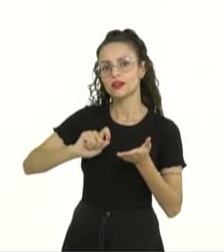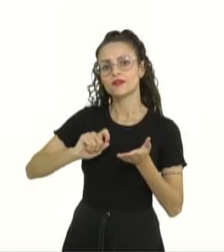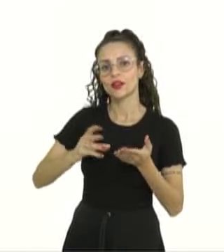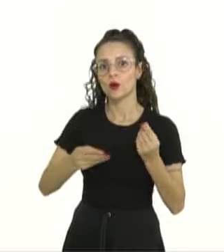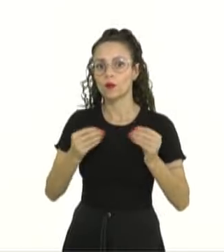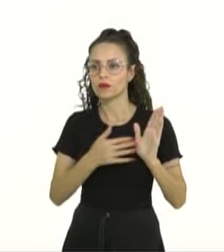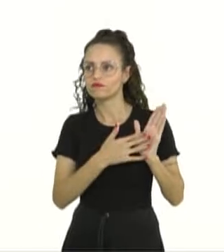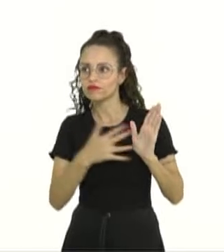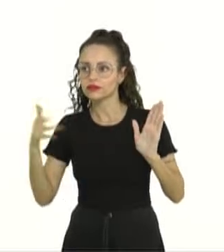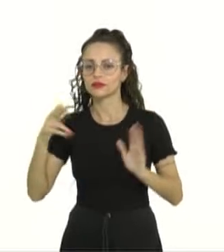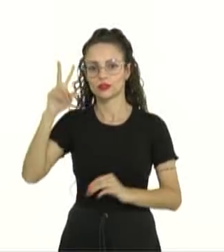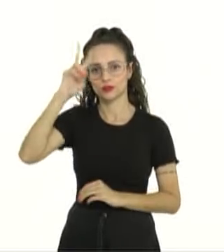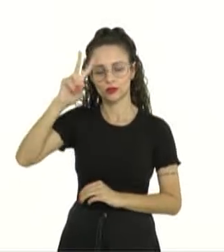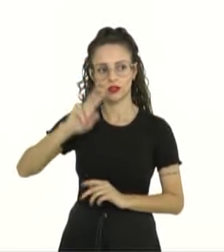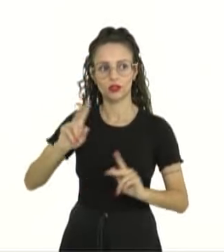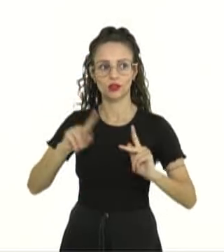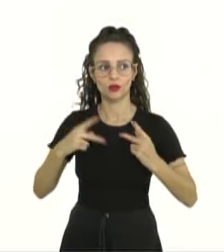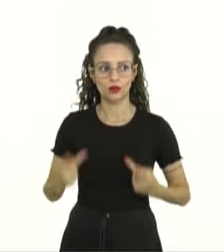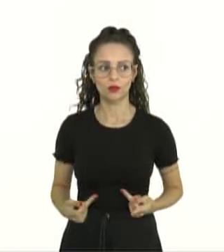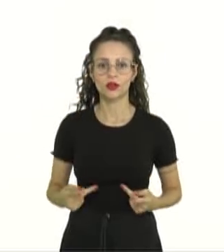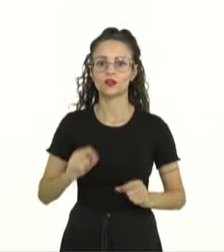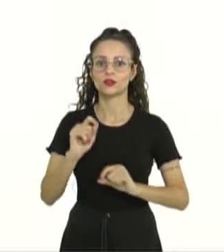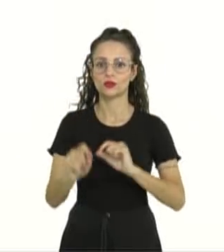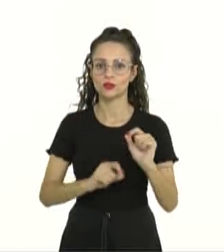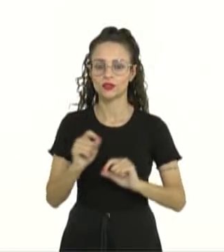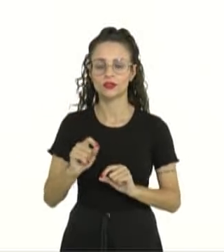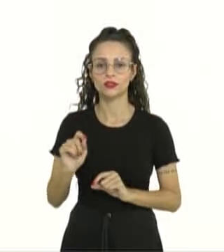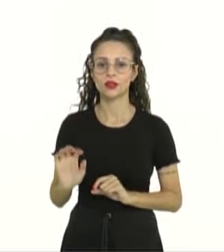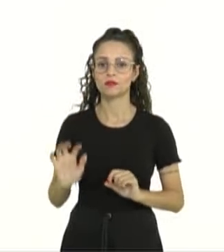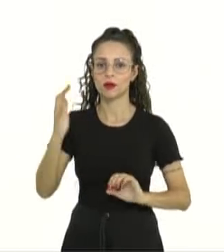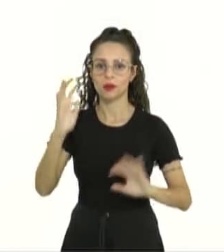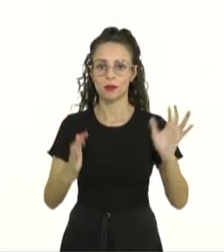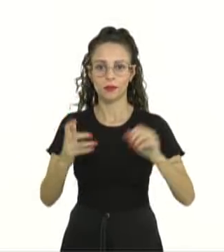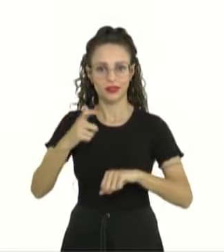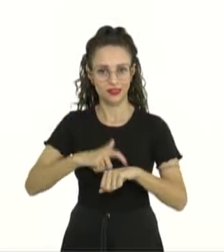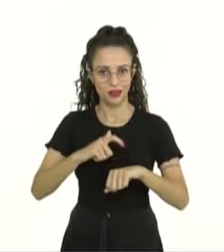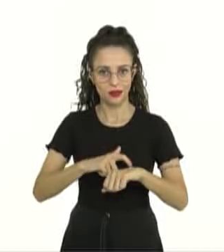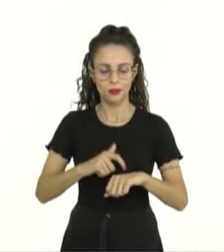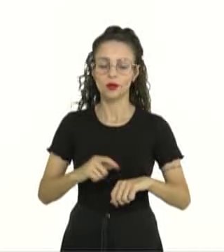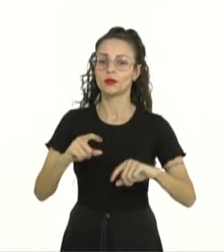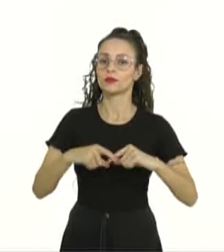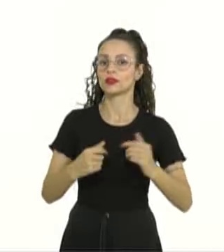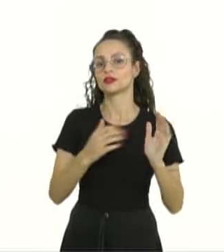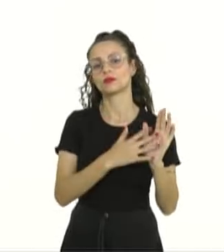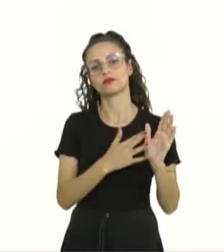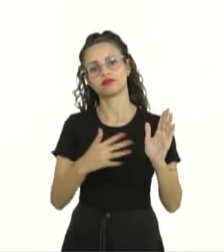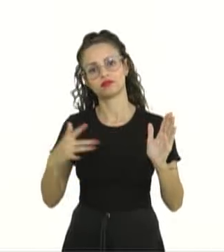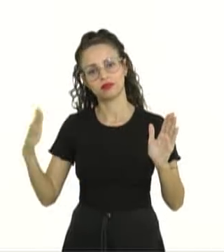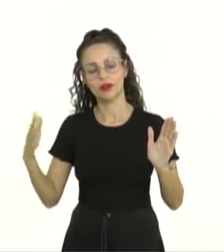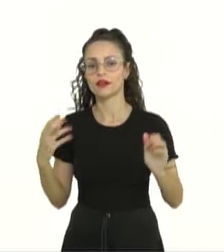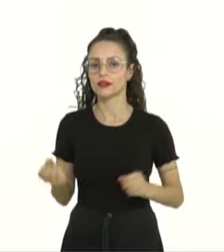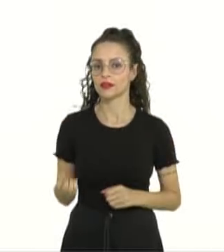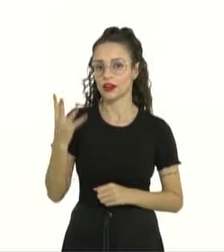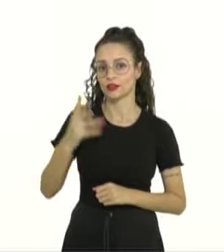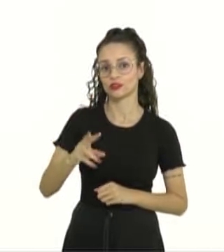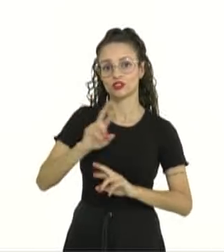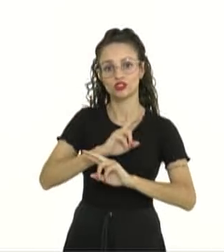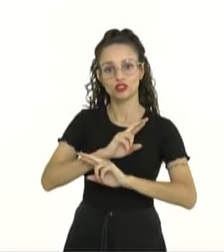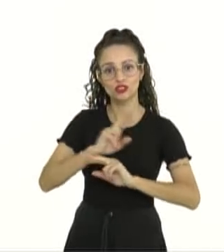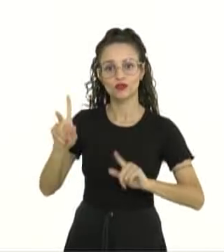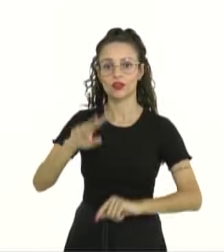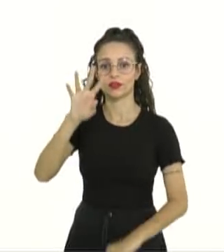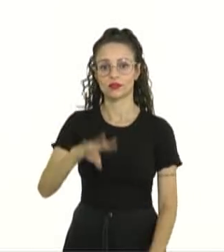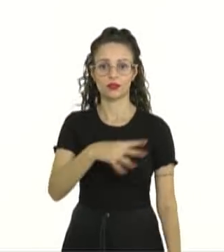de resolver o problema de situar os acontecimentos no tempo. Por isso, ao longo do tempo, criaram diferentes calendários, isto